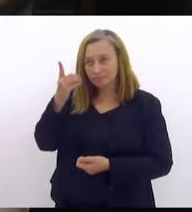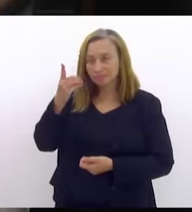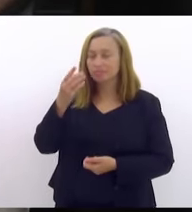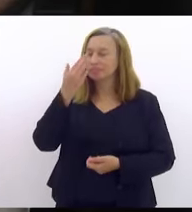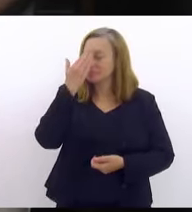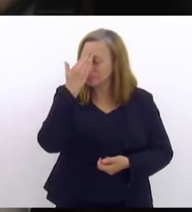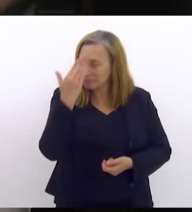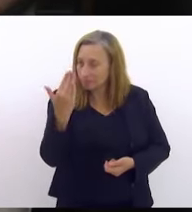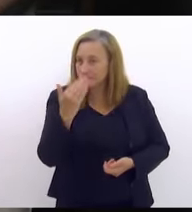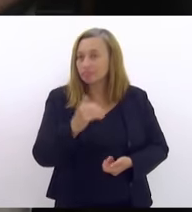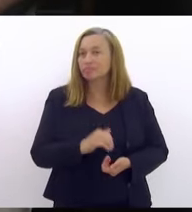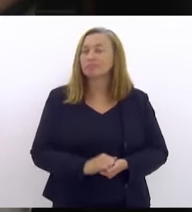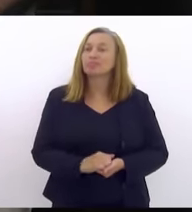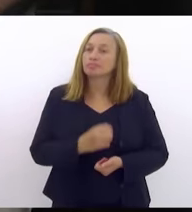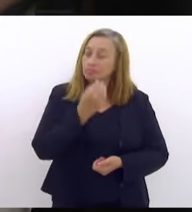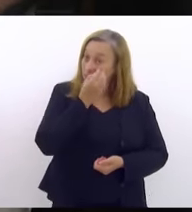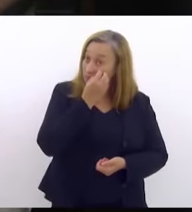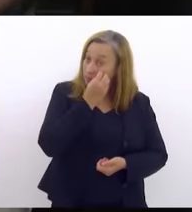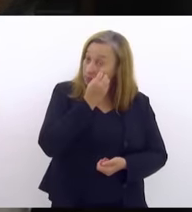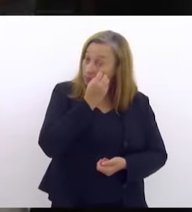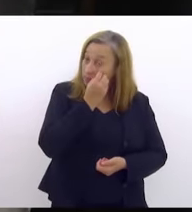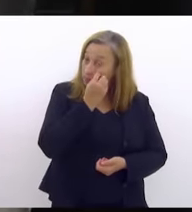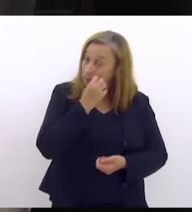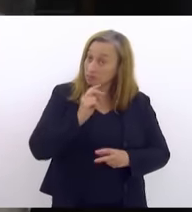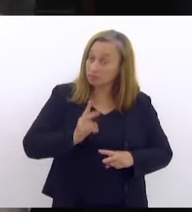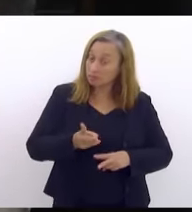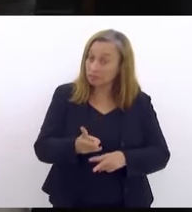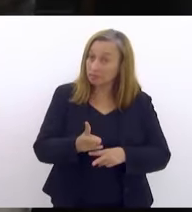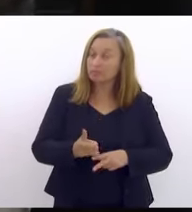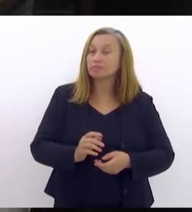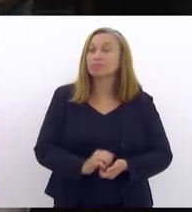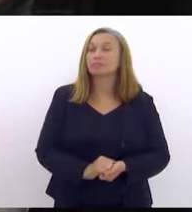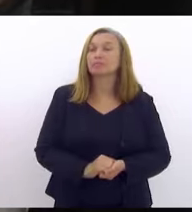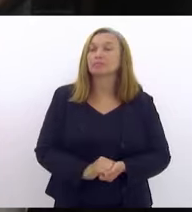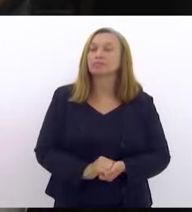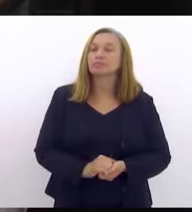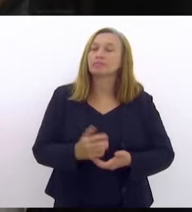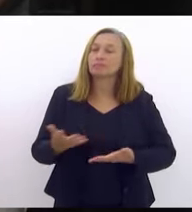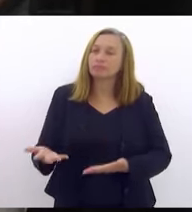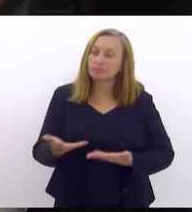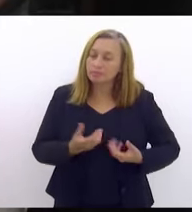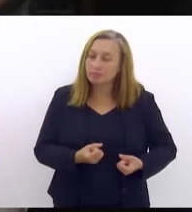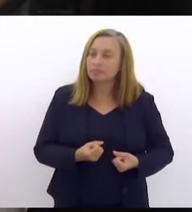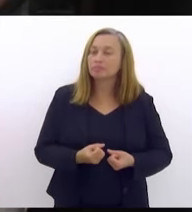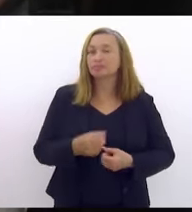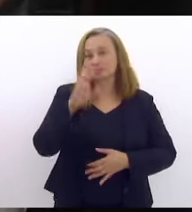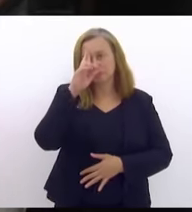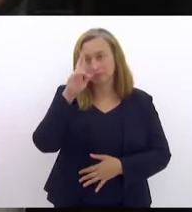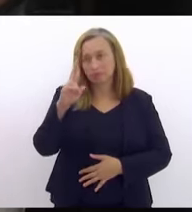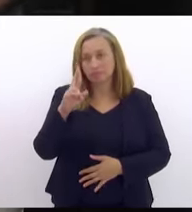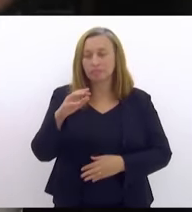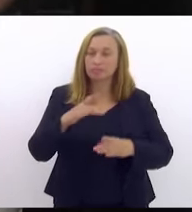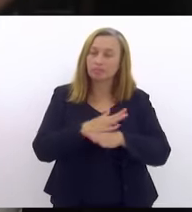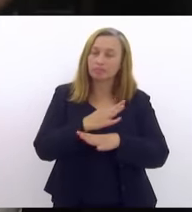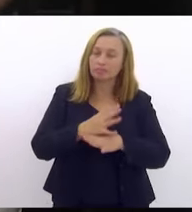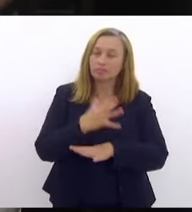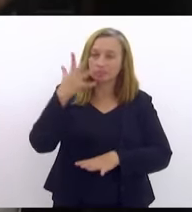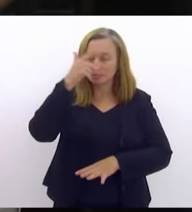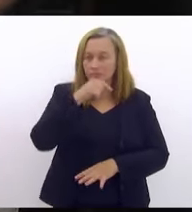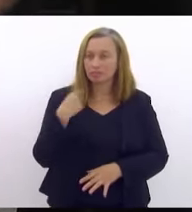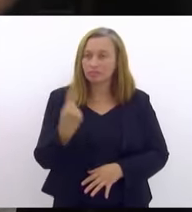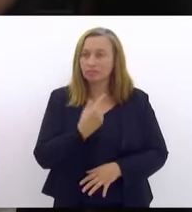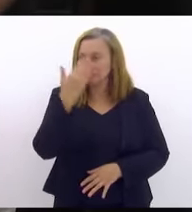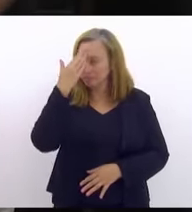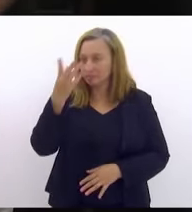muito obrigado, vou estar sempre de pé e à ordem para receber o senhor naquela linda cidade nossa. Muito